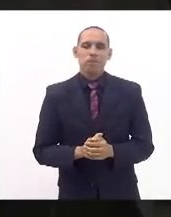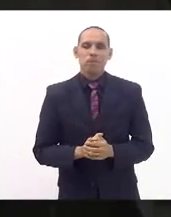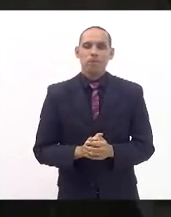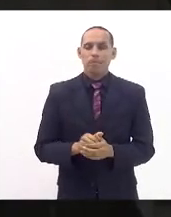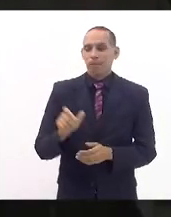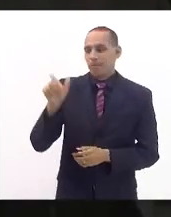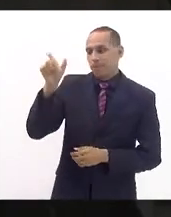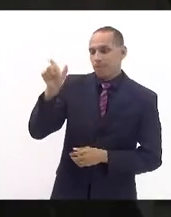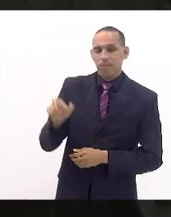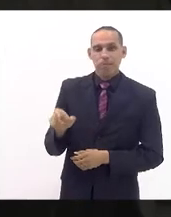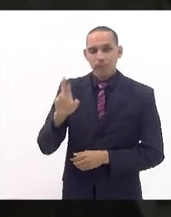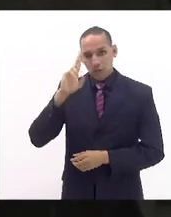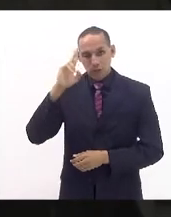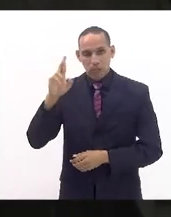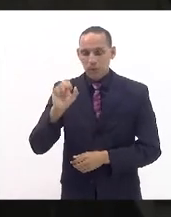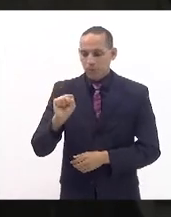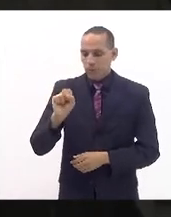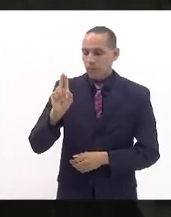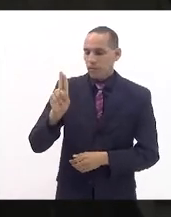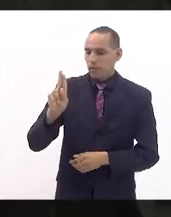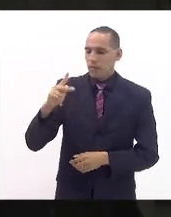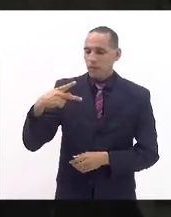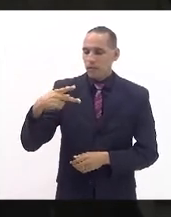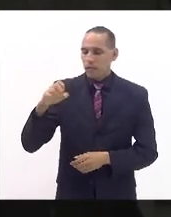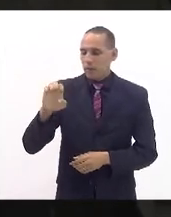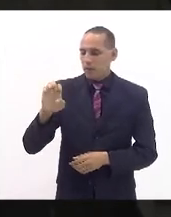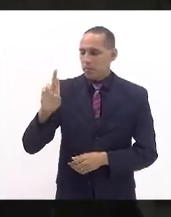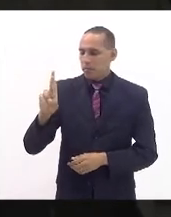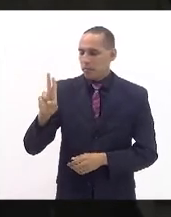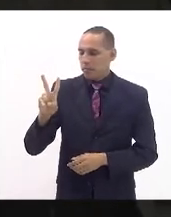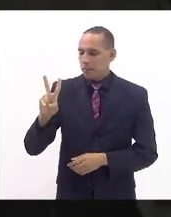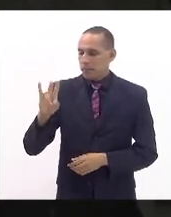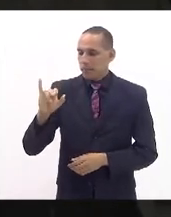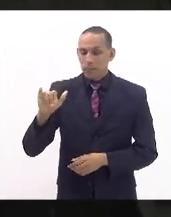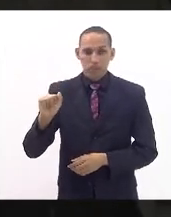Supervia. E, no dia de ontem,